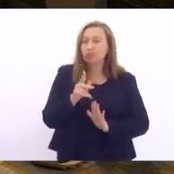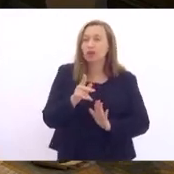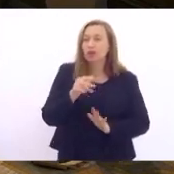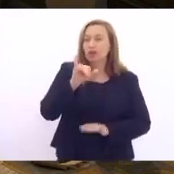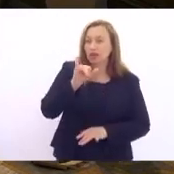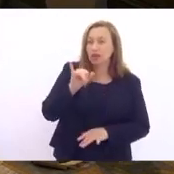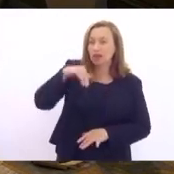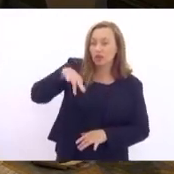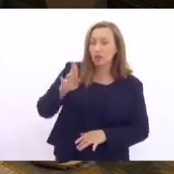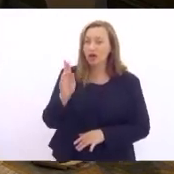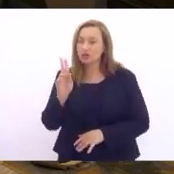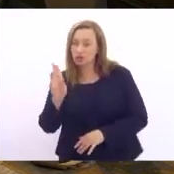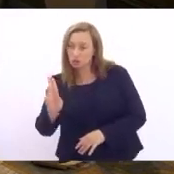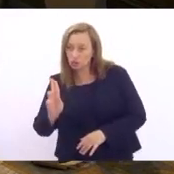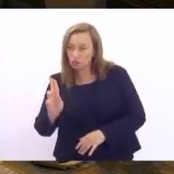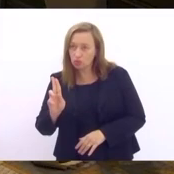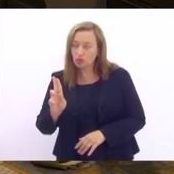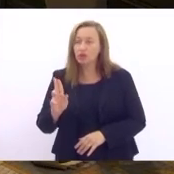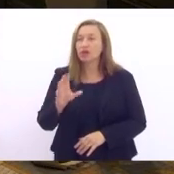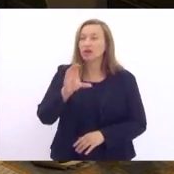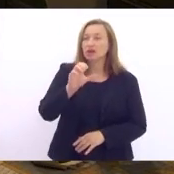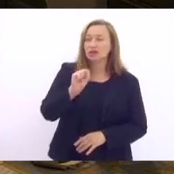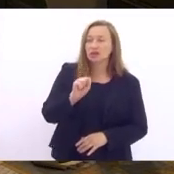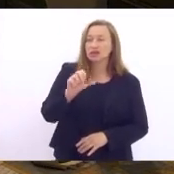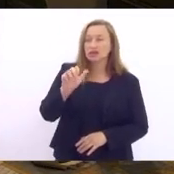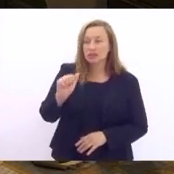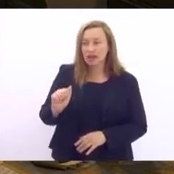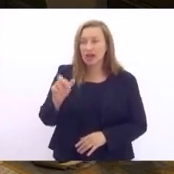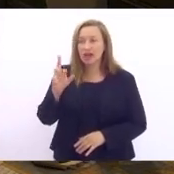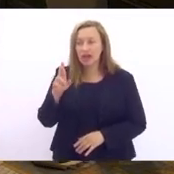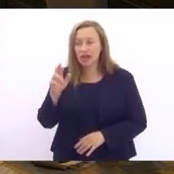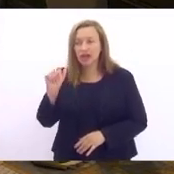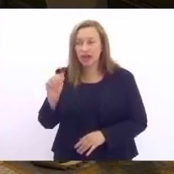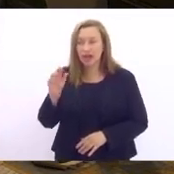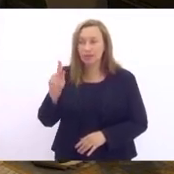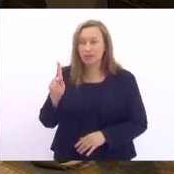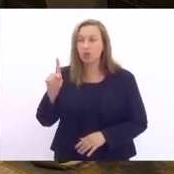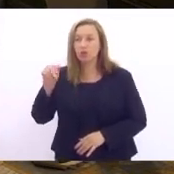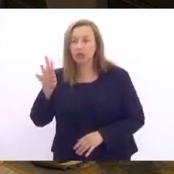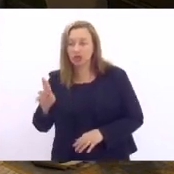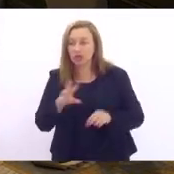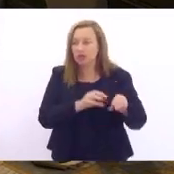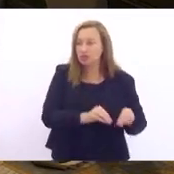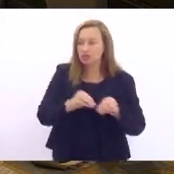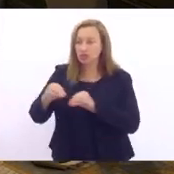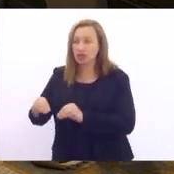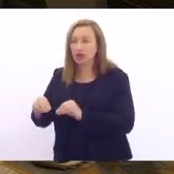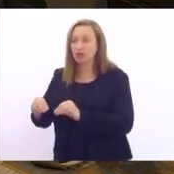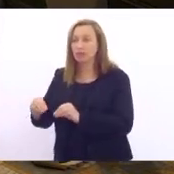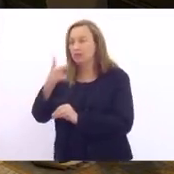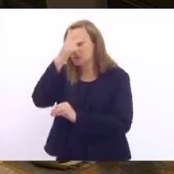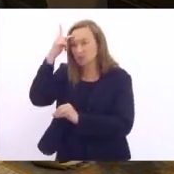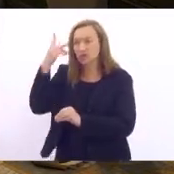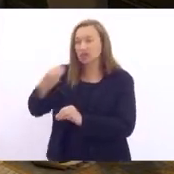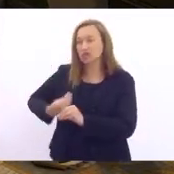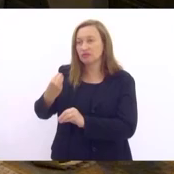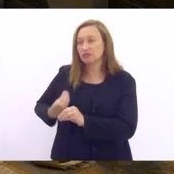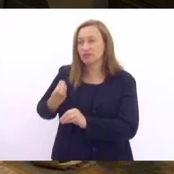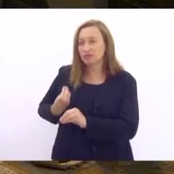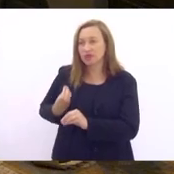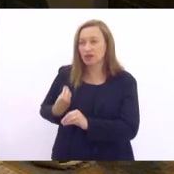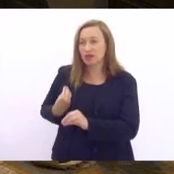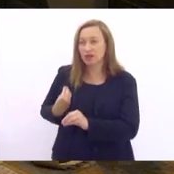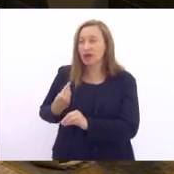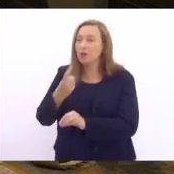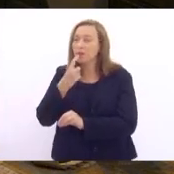Fluminense, relocar pessoas que moravam em cima dos rios, dragar os rios. Projeto esse originado na UFRJ.